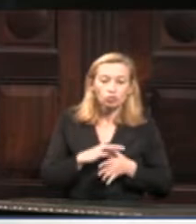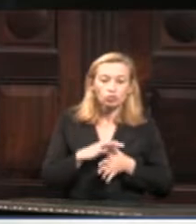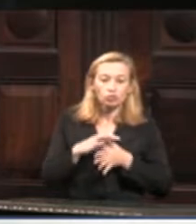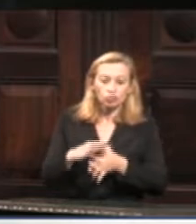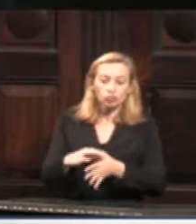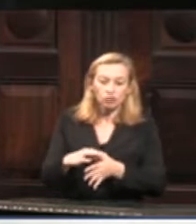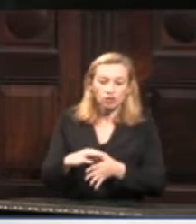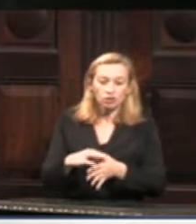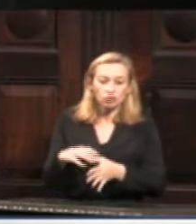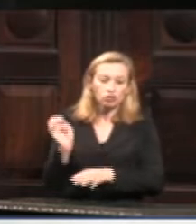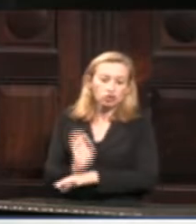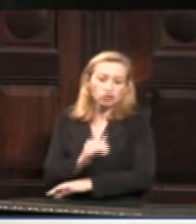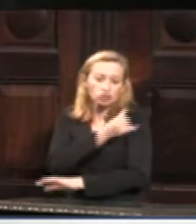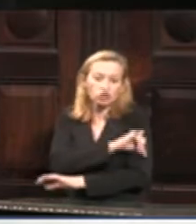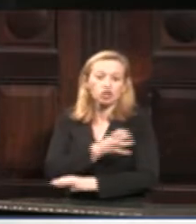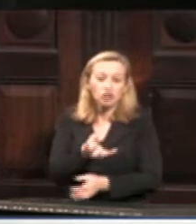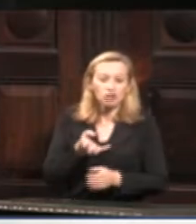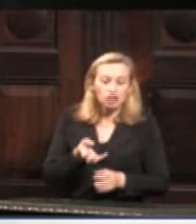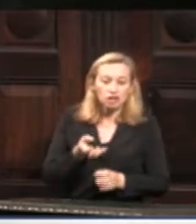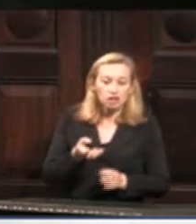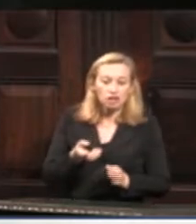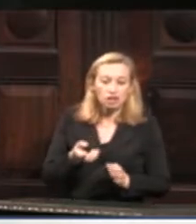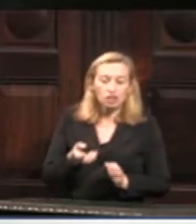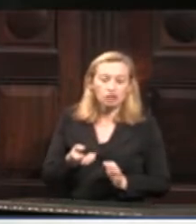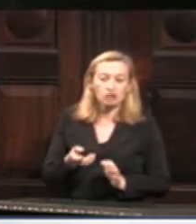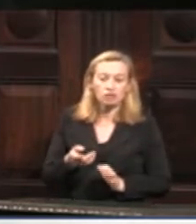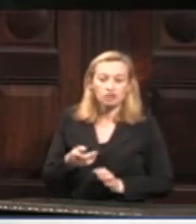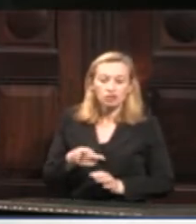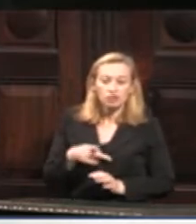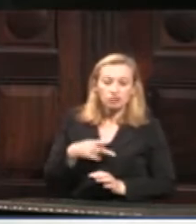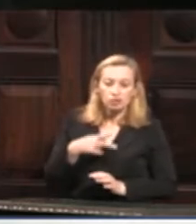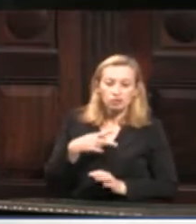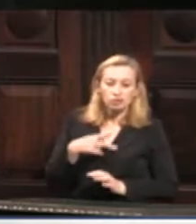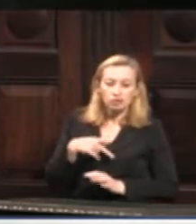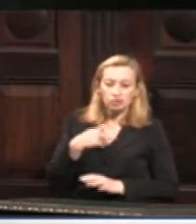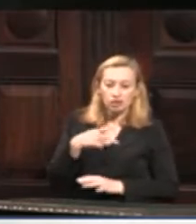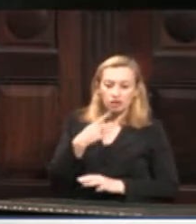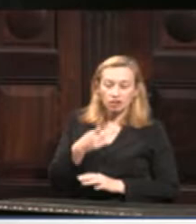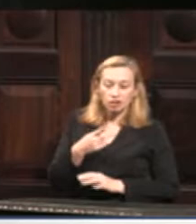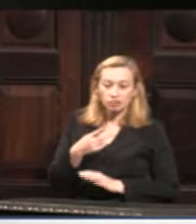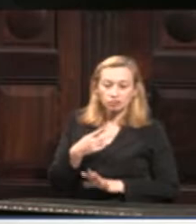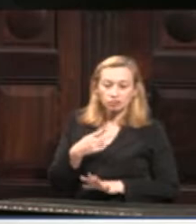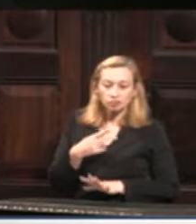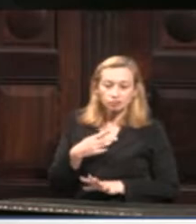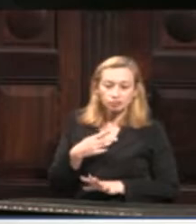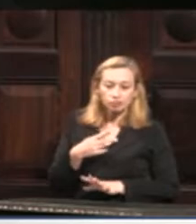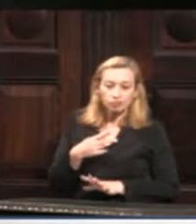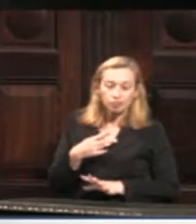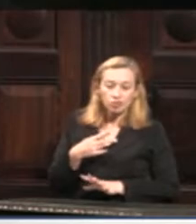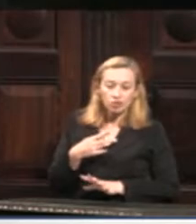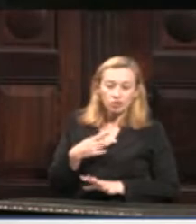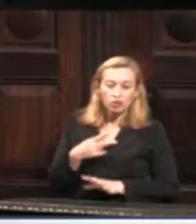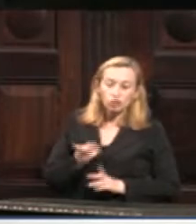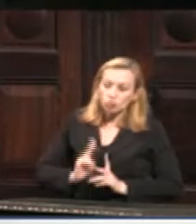Janeiro, queria manter, dizendo os termos, um representante da Academia de Letras, nos termos da Lei